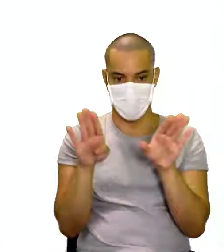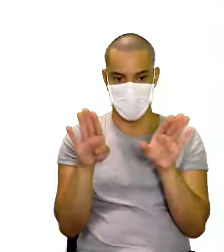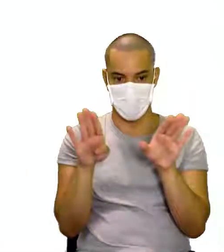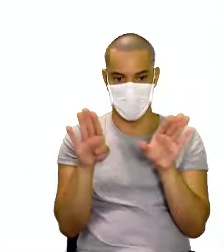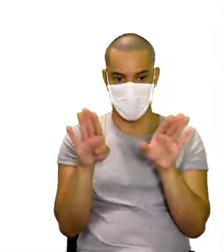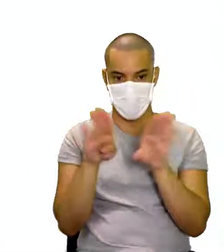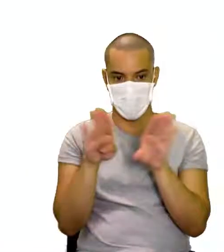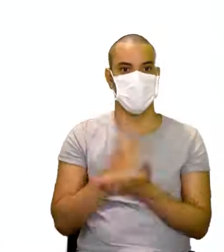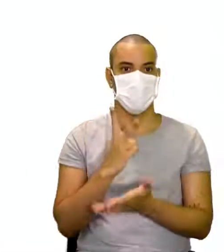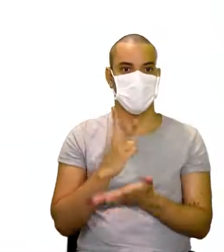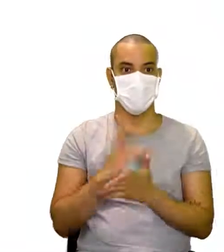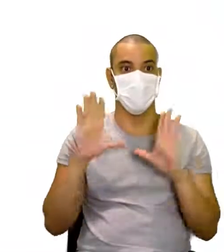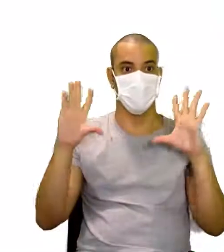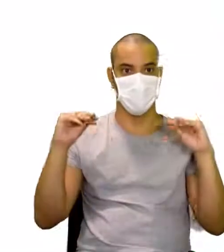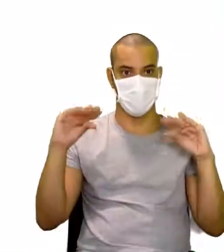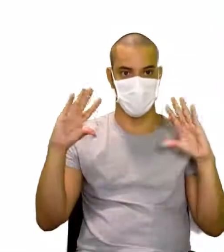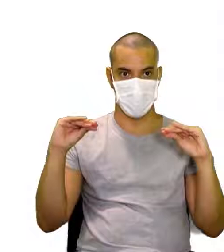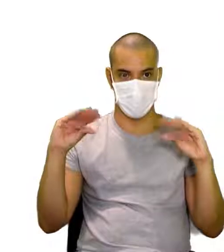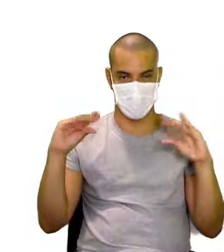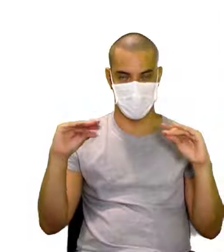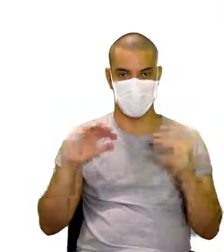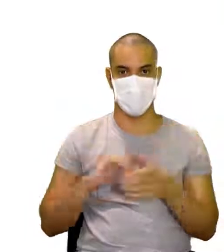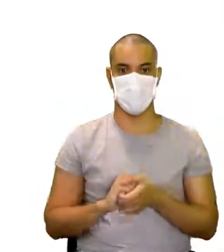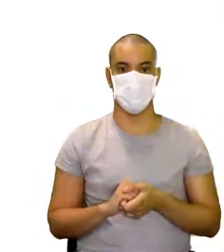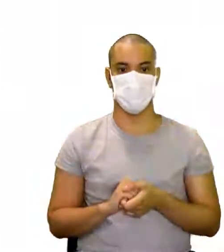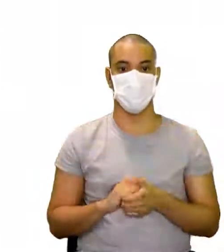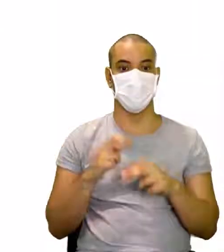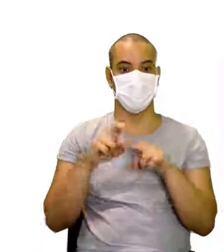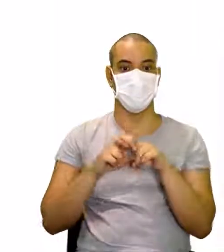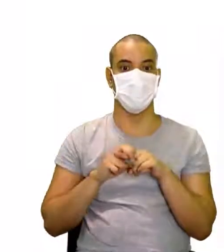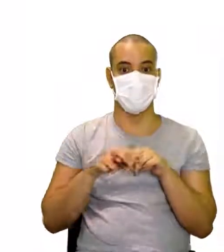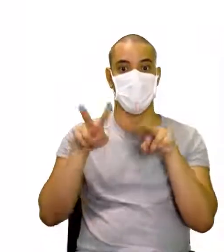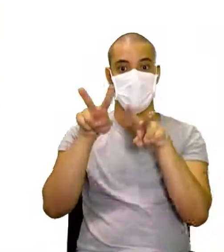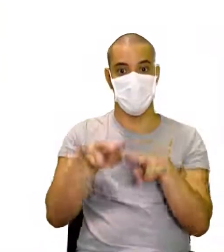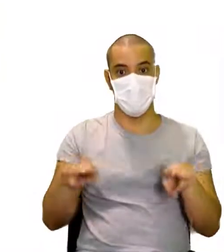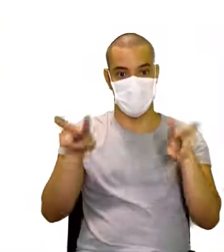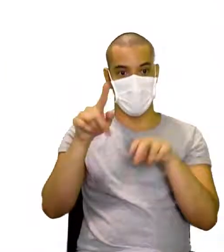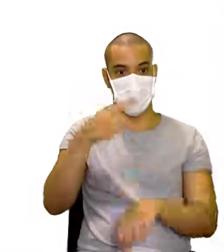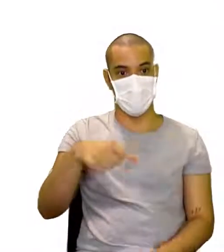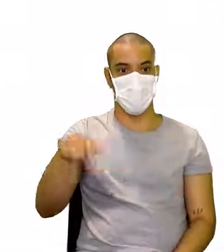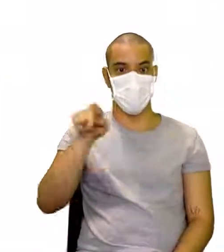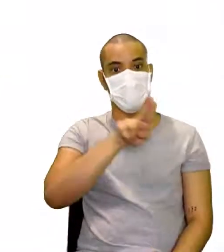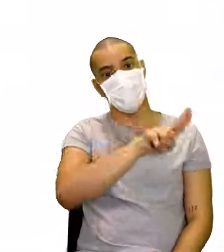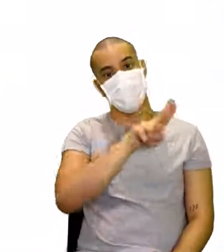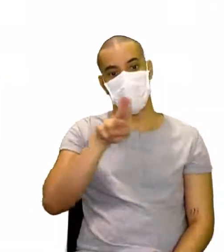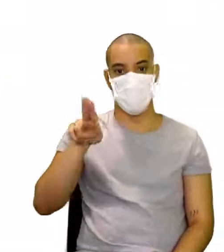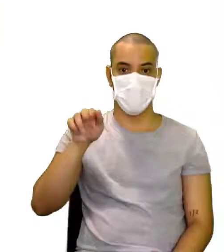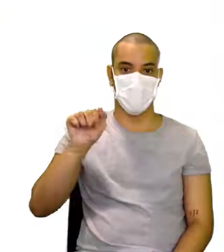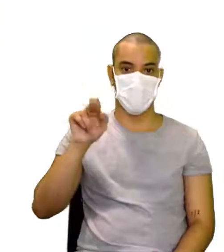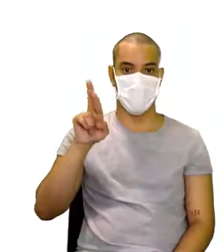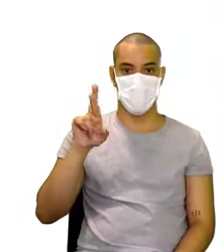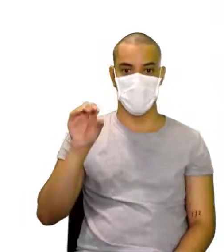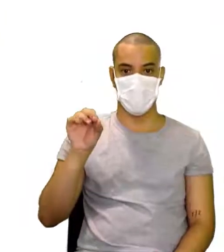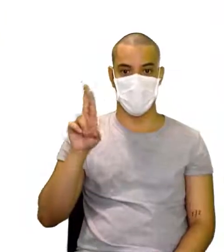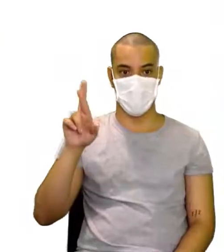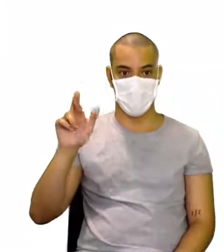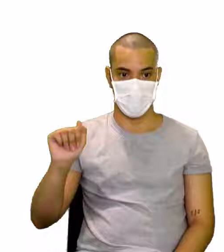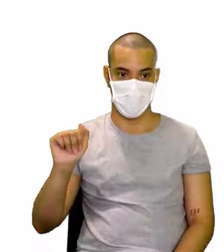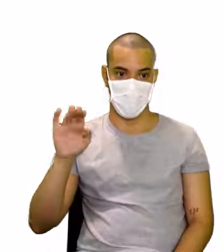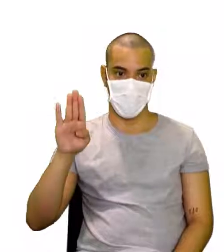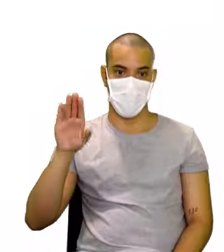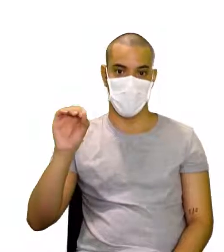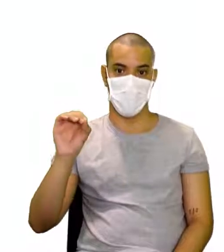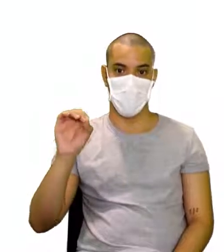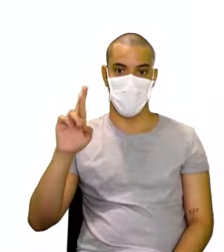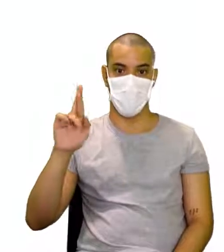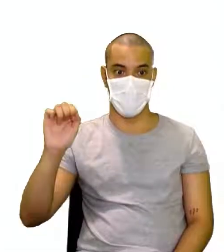lado noturno. E aqui, pessoal, a visualização desse fenômeno é chamado de aurora, que pode